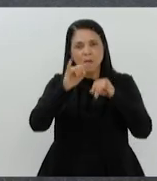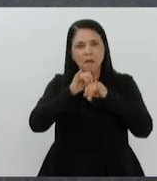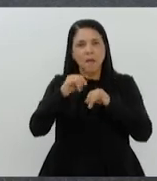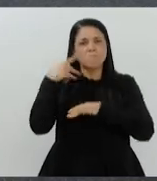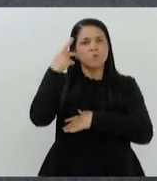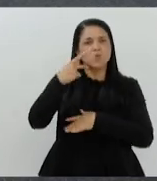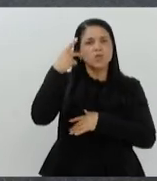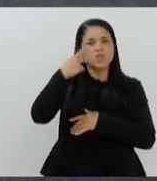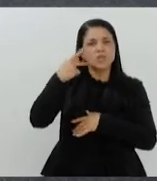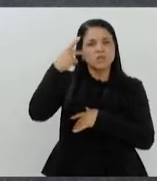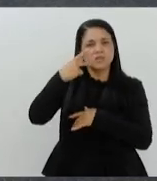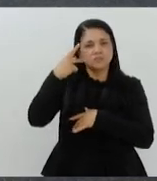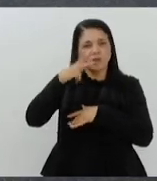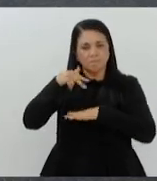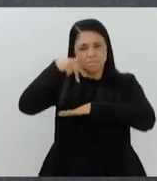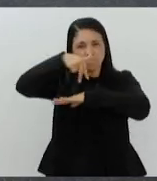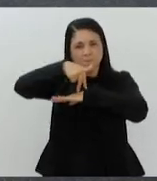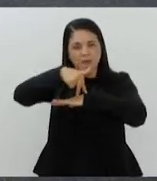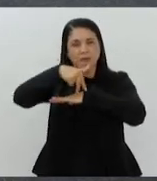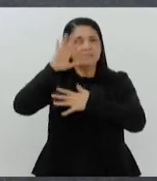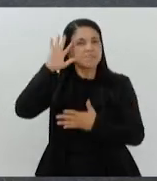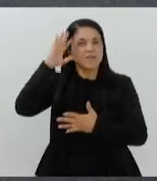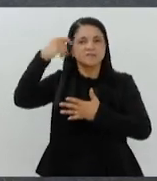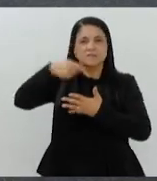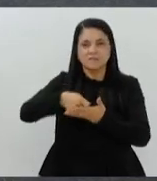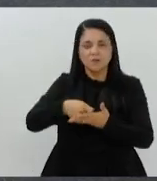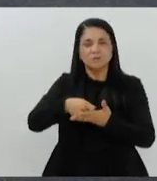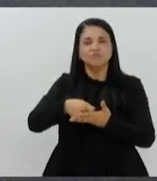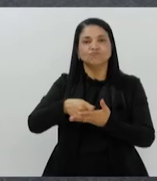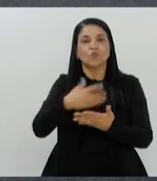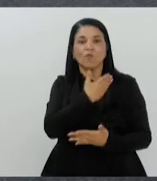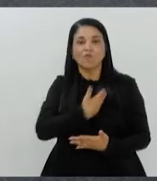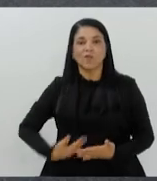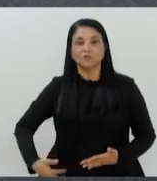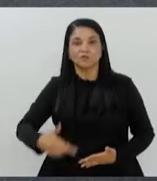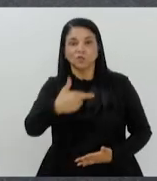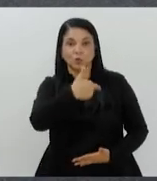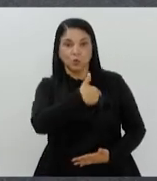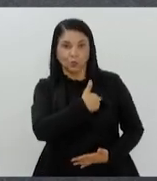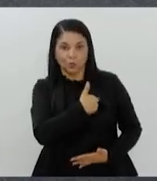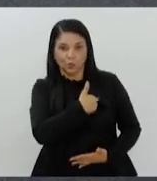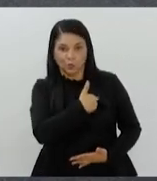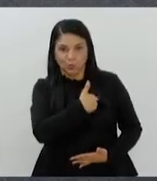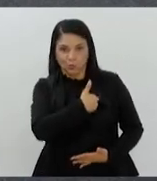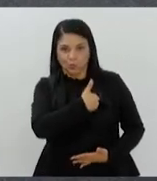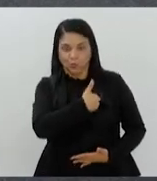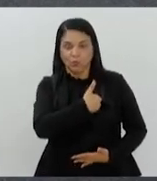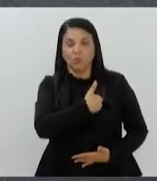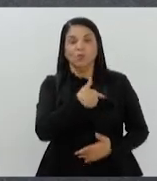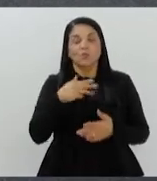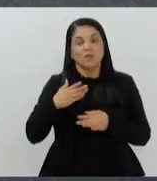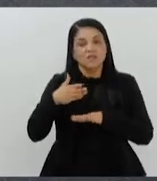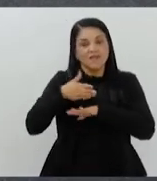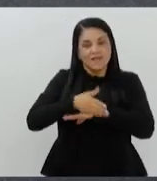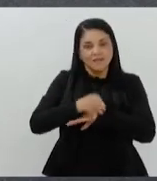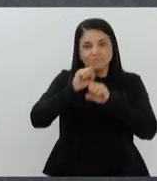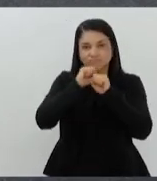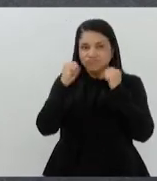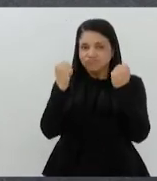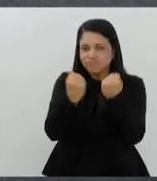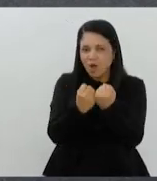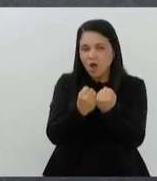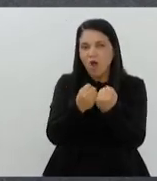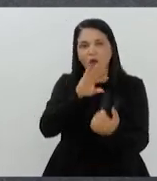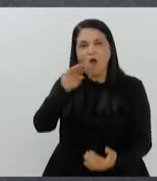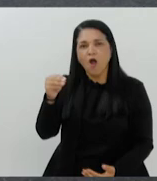anunciadas as grandes decisões do governo Getúlio Vargas. E quando a gente entra lá em São Januário, a gente tem a